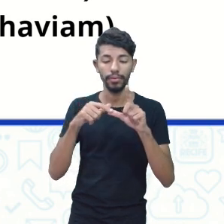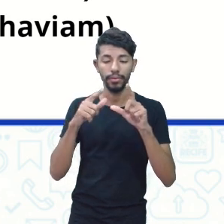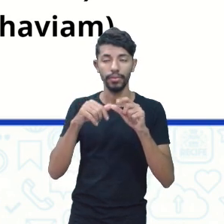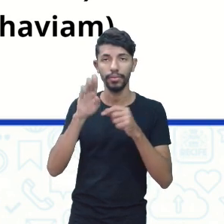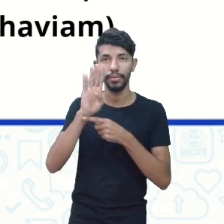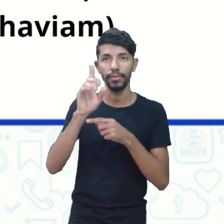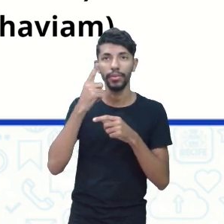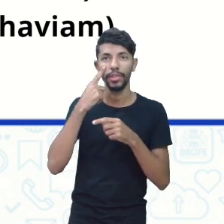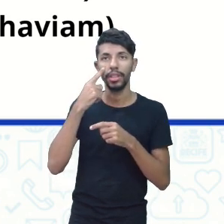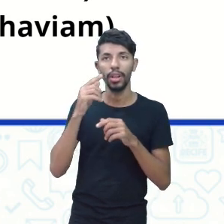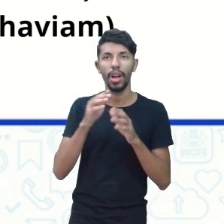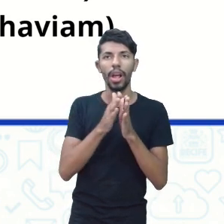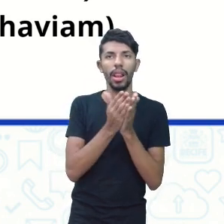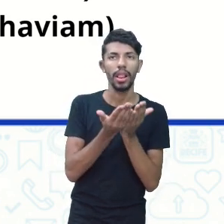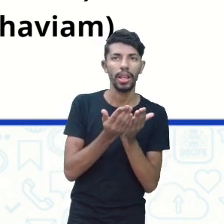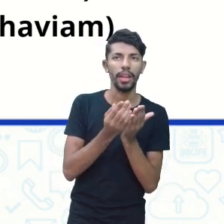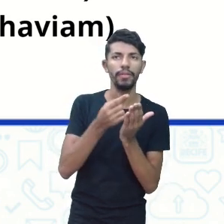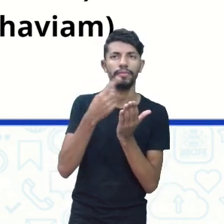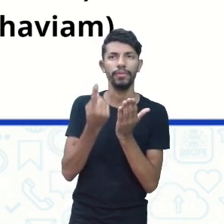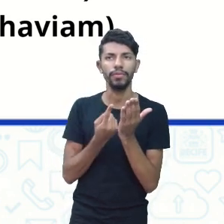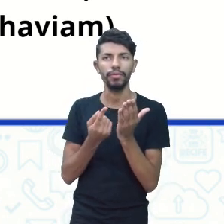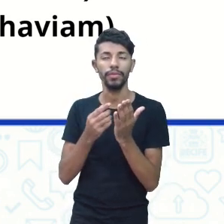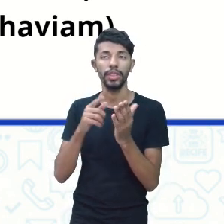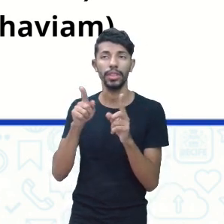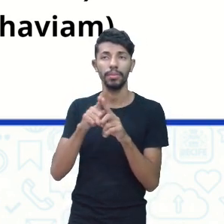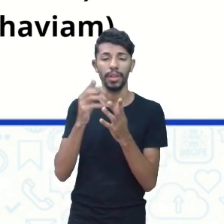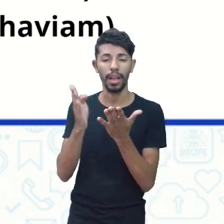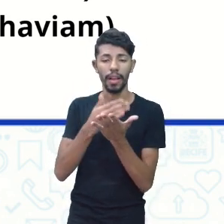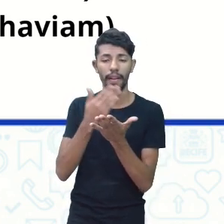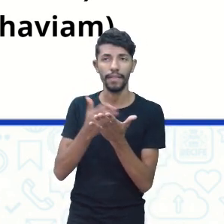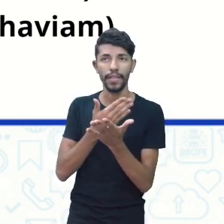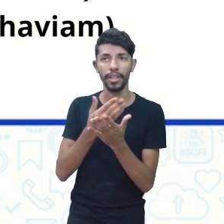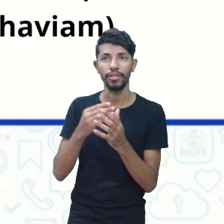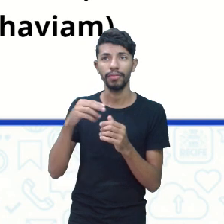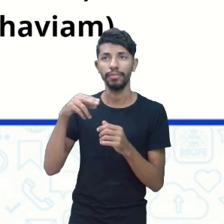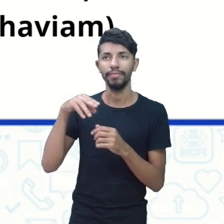vírgula, apostilas, revistas, nada.